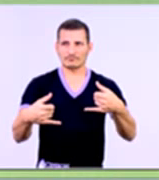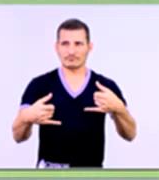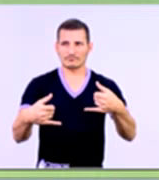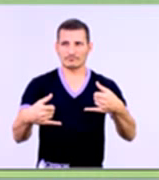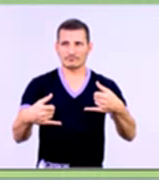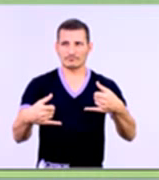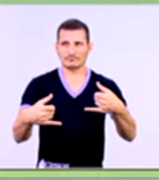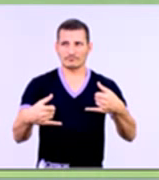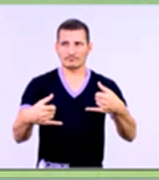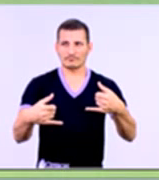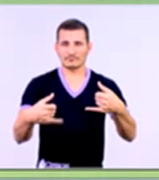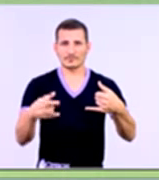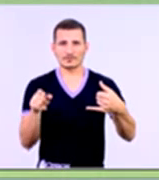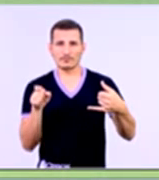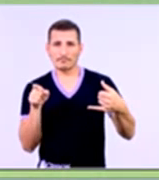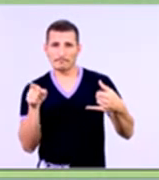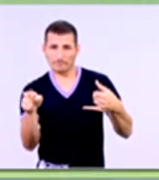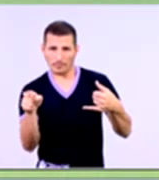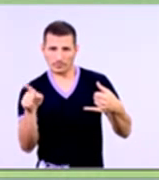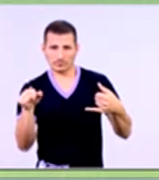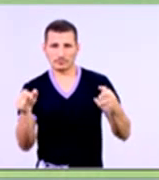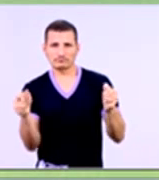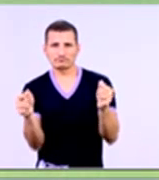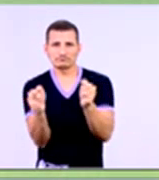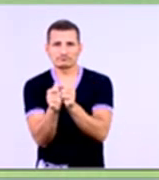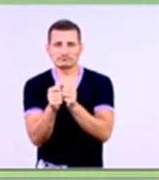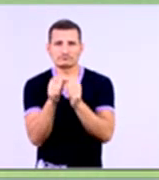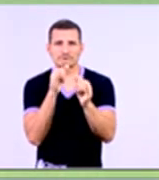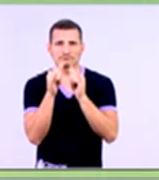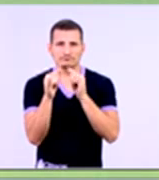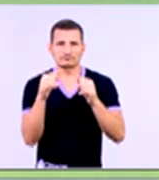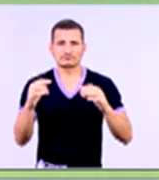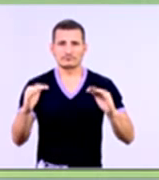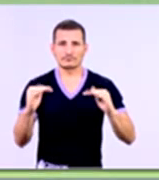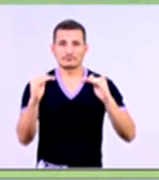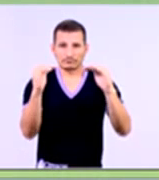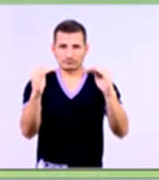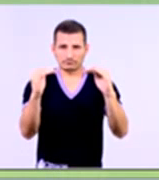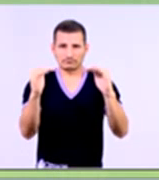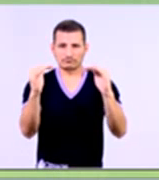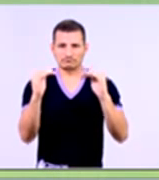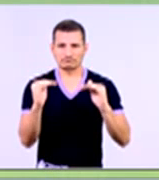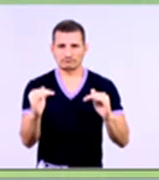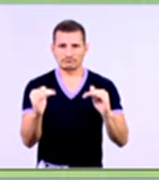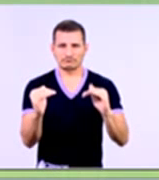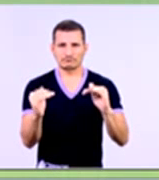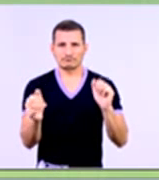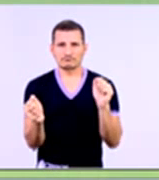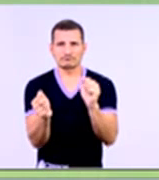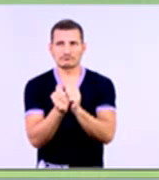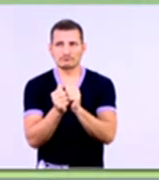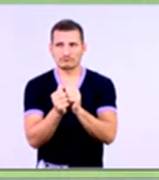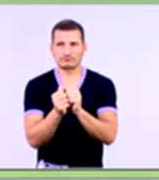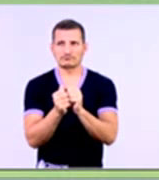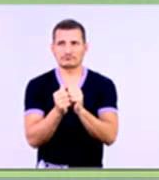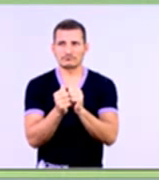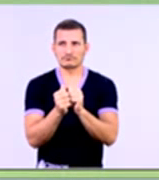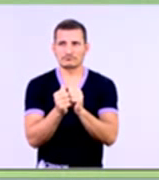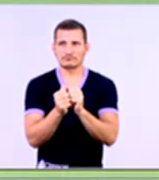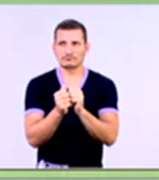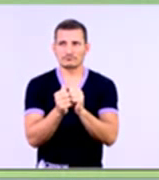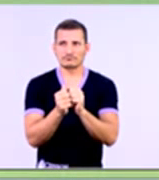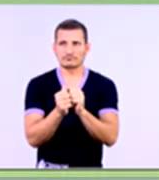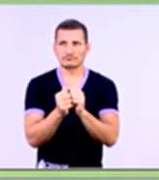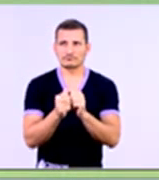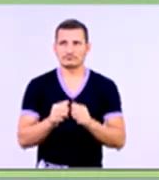temos um ponto para concatenar a informação de cima com uma nova linha. Chave,